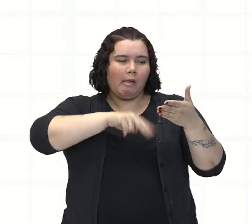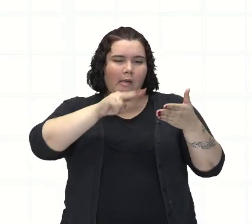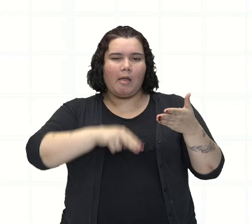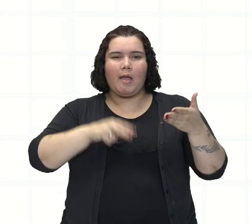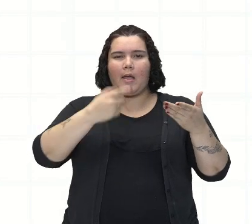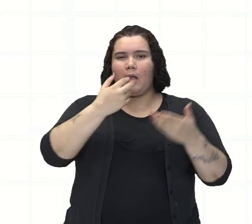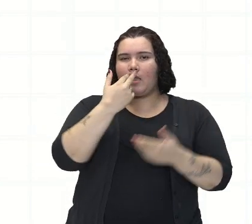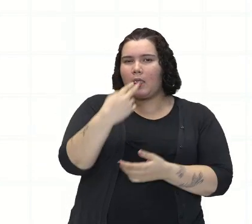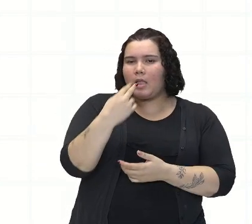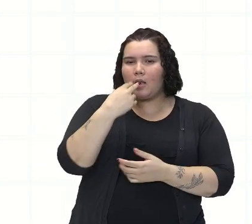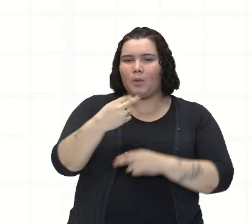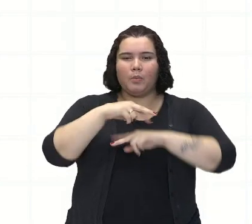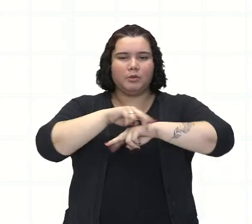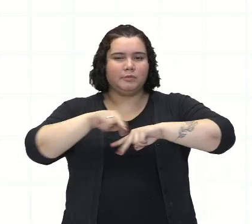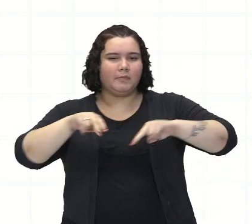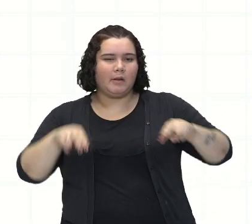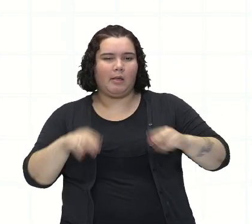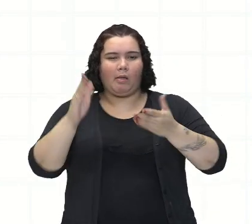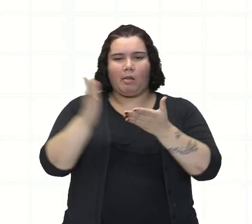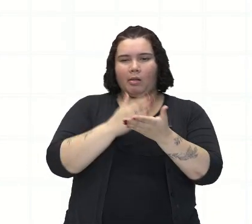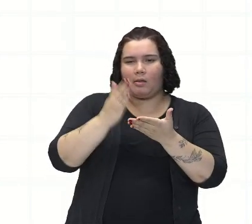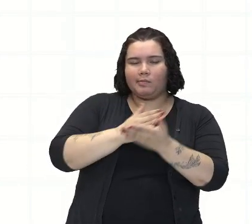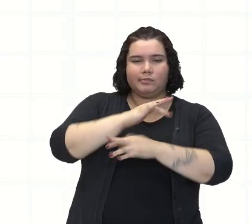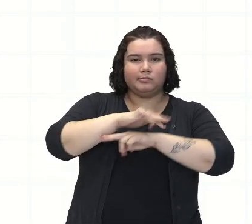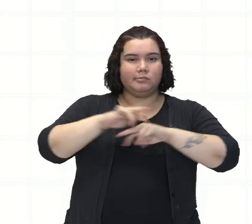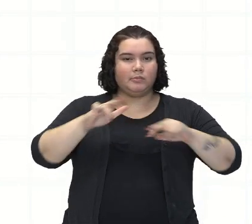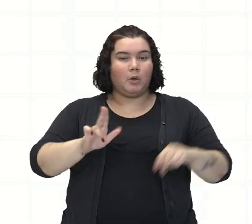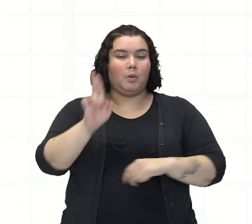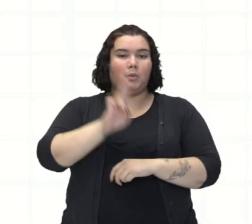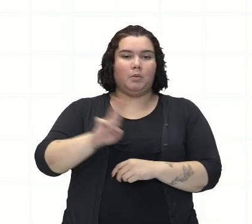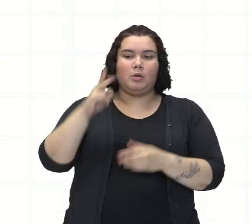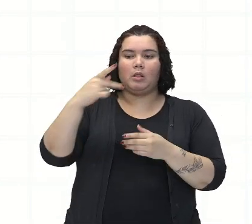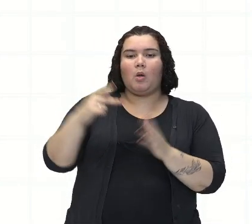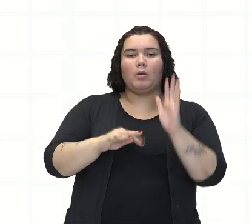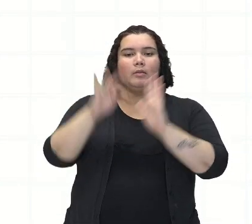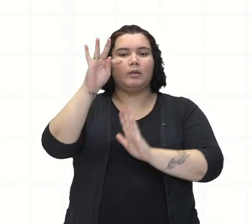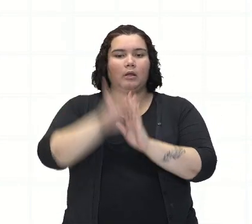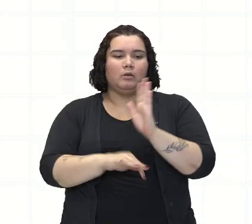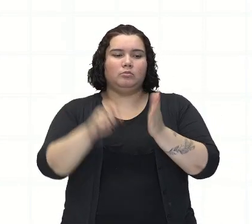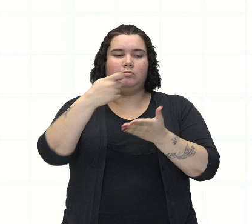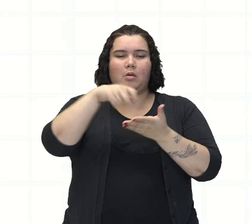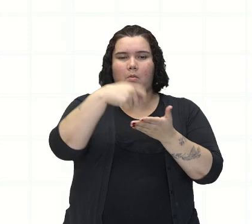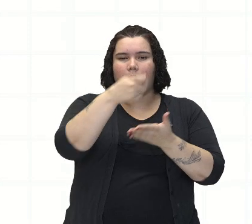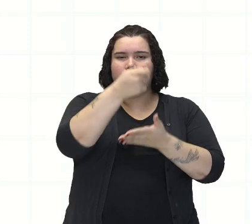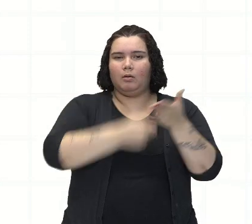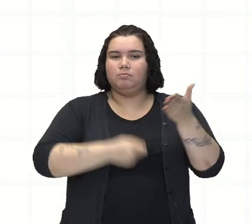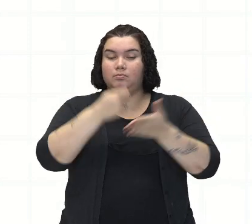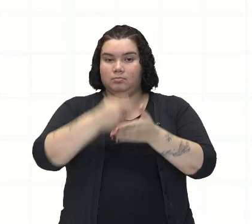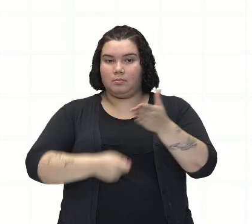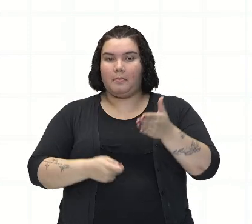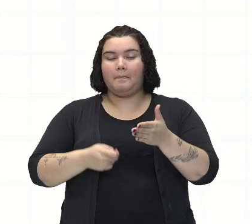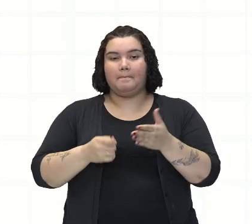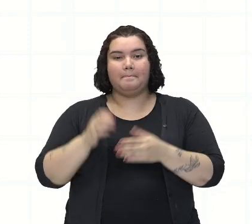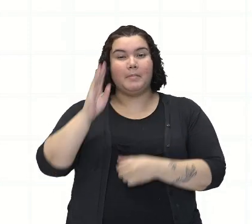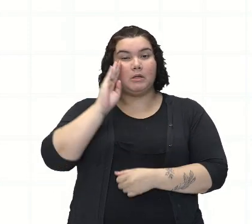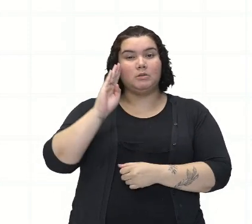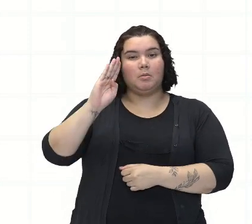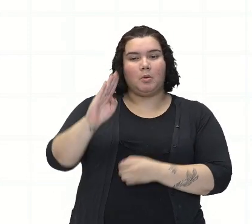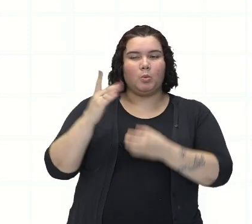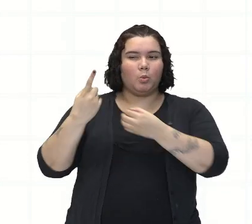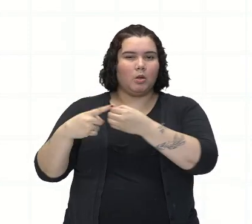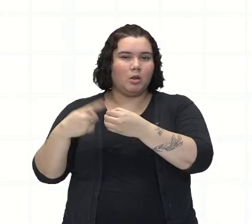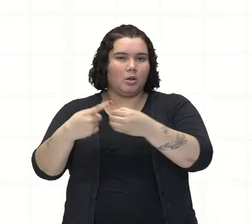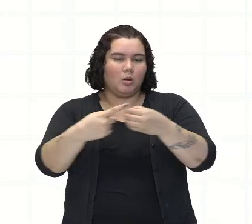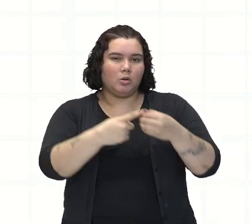idiomas diferentes, lia bastante e utilizava isso para escrever os seus textos que se passavam principalmente nos interiores de